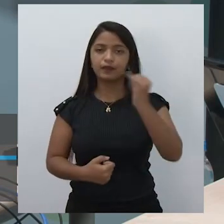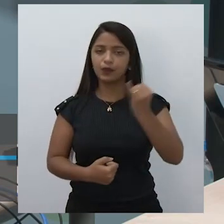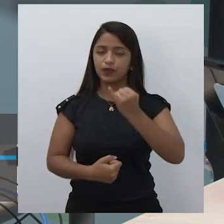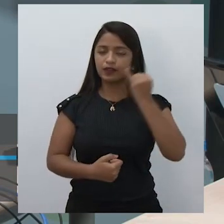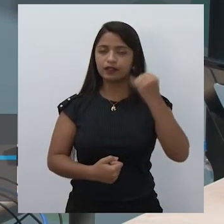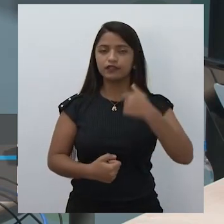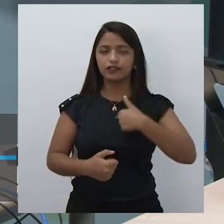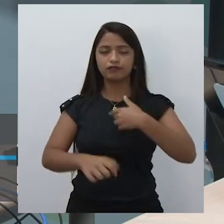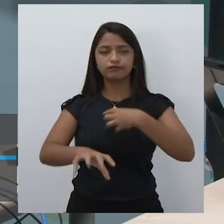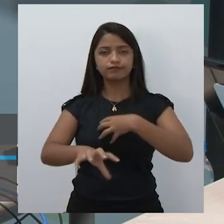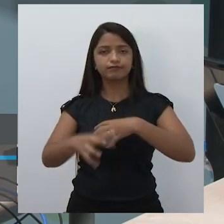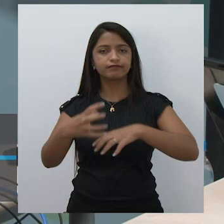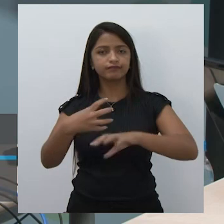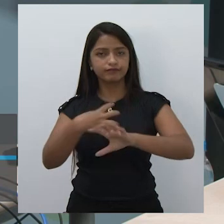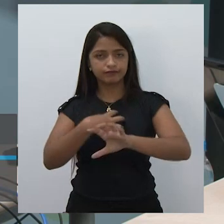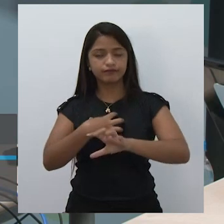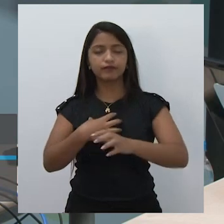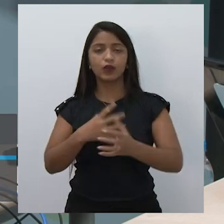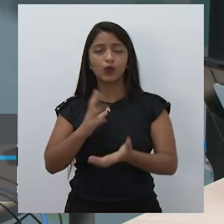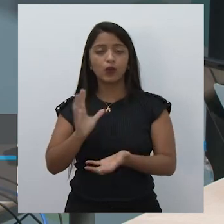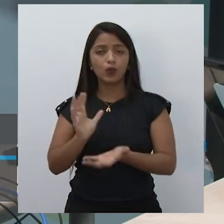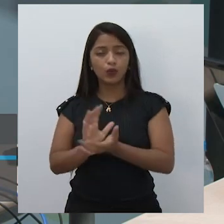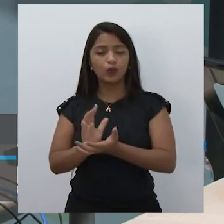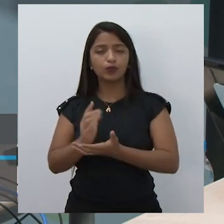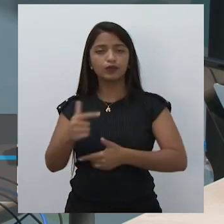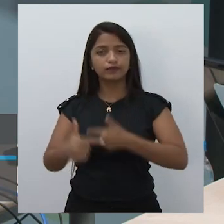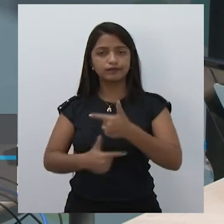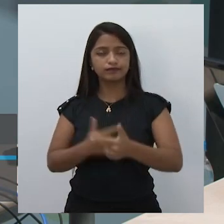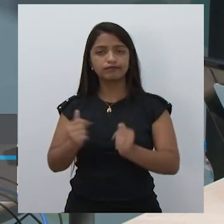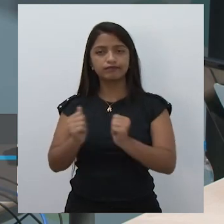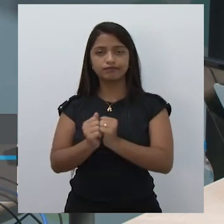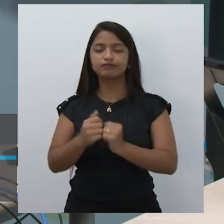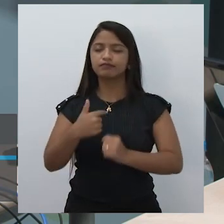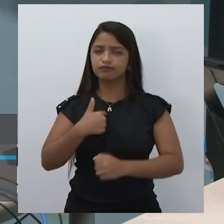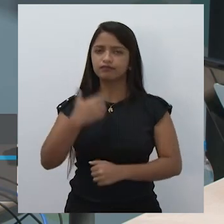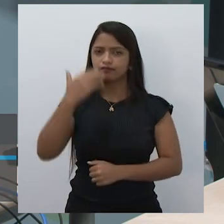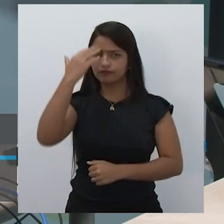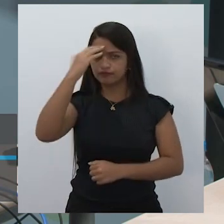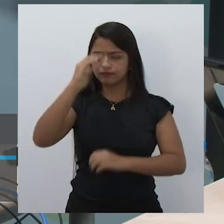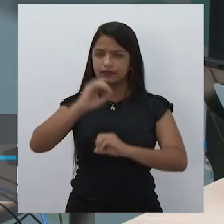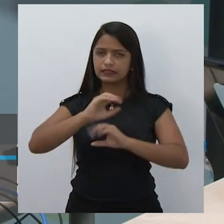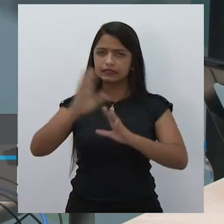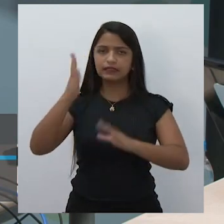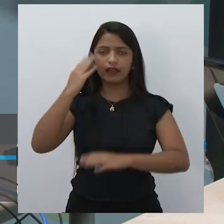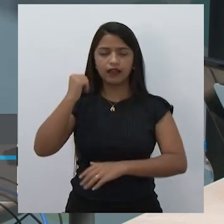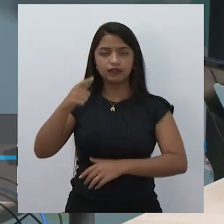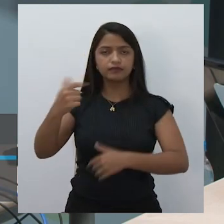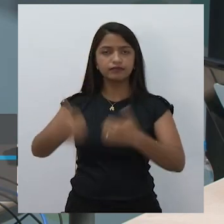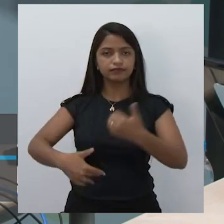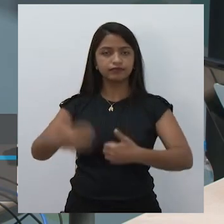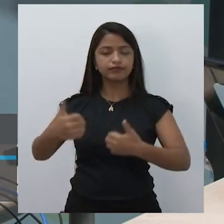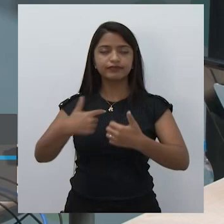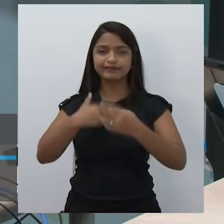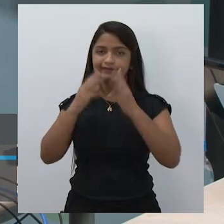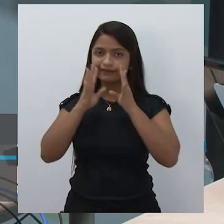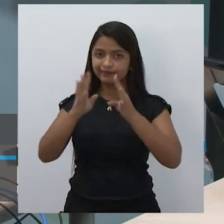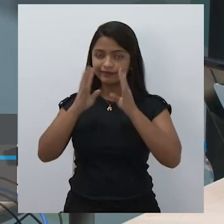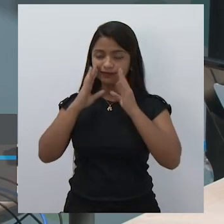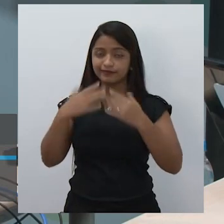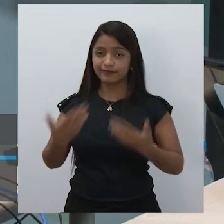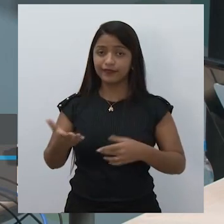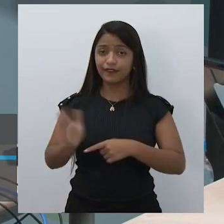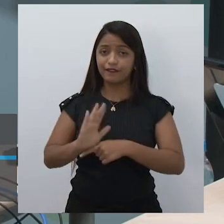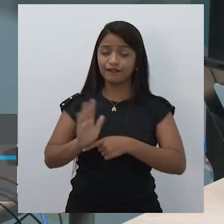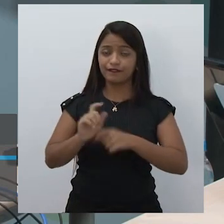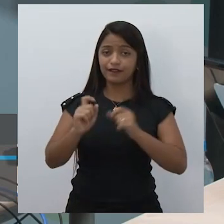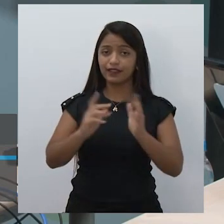lugar do outro, de saber trabalhar em grupo, de saber escutar, né? Então, esse vídeo, ele trouxe esse aquecimento.